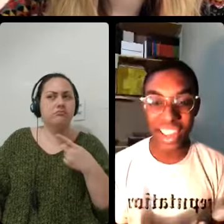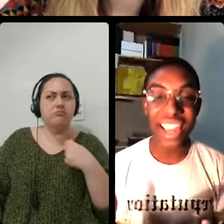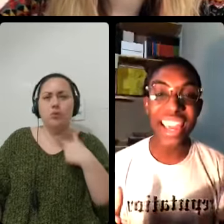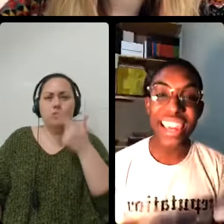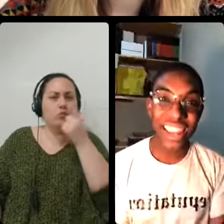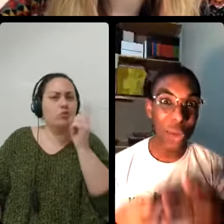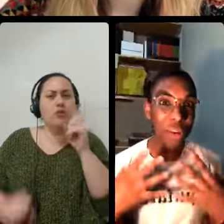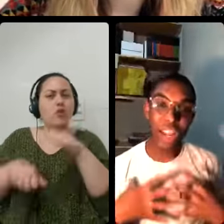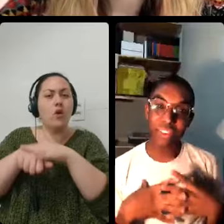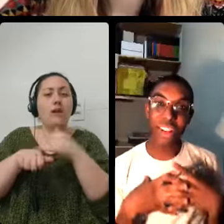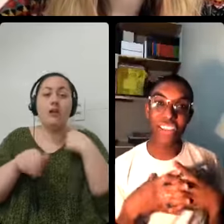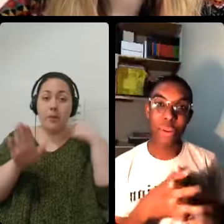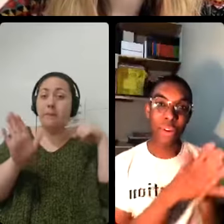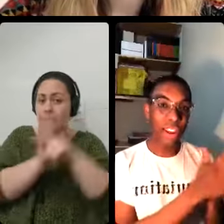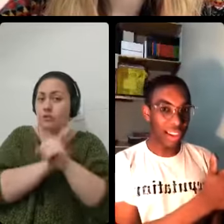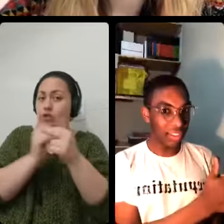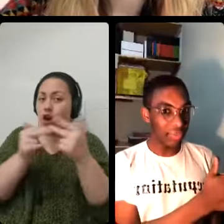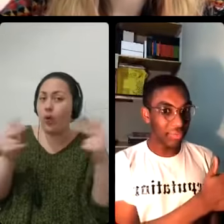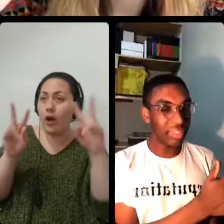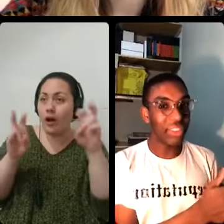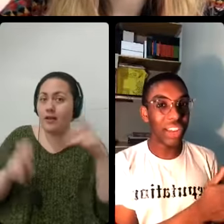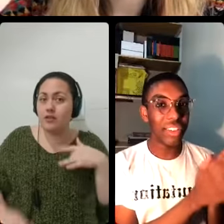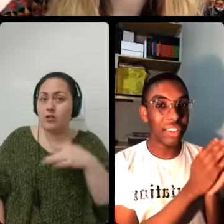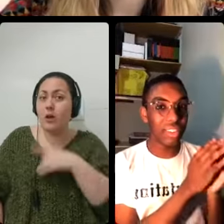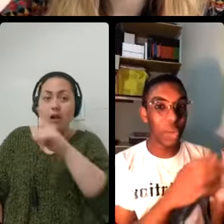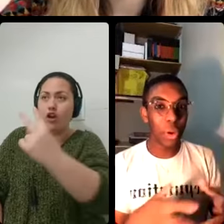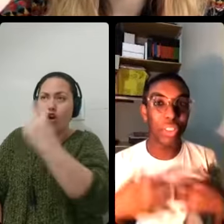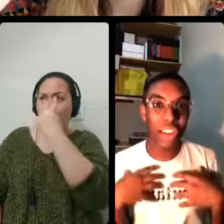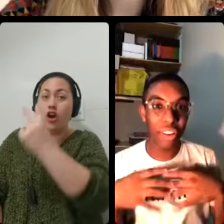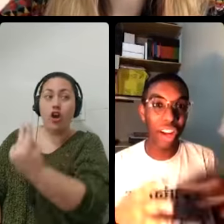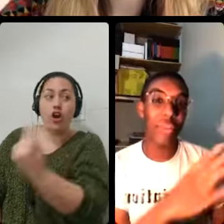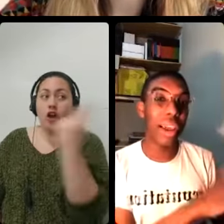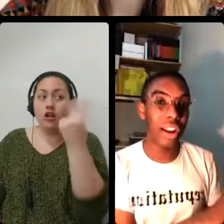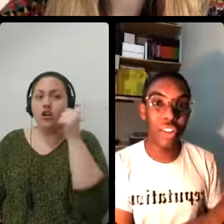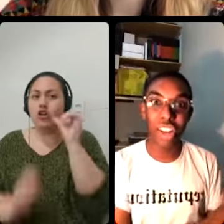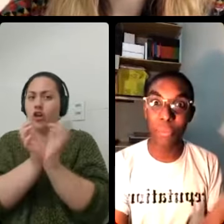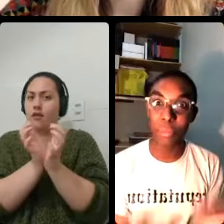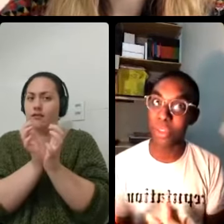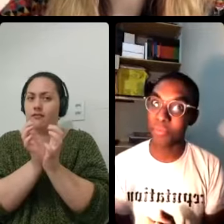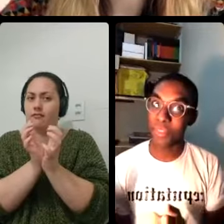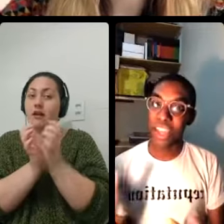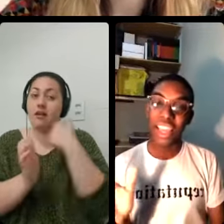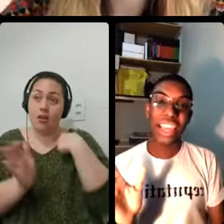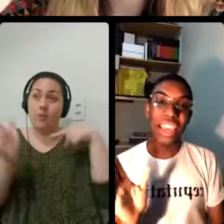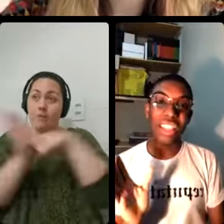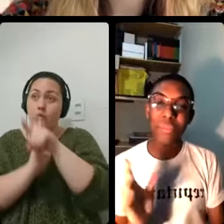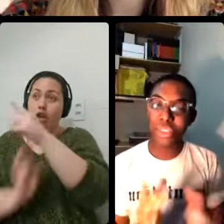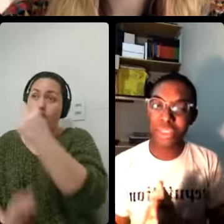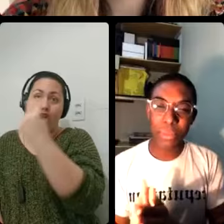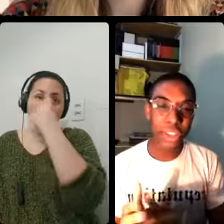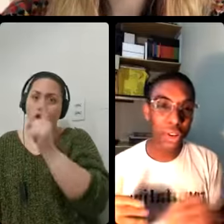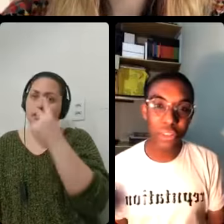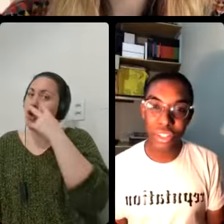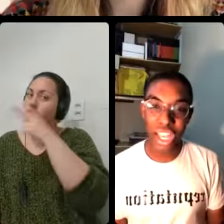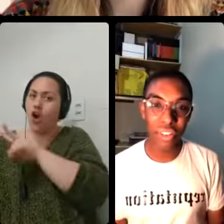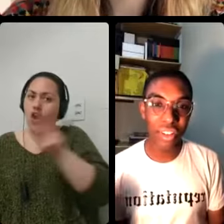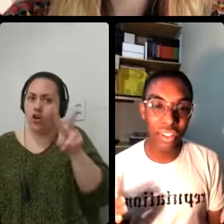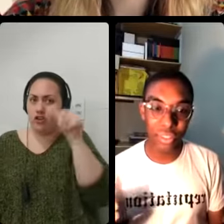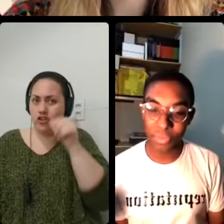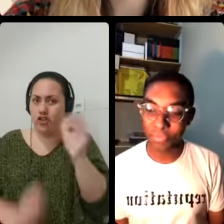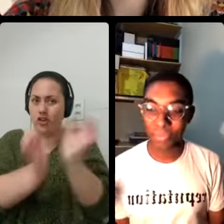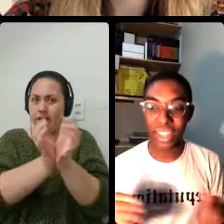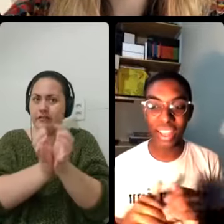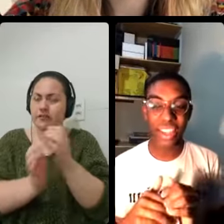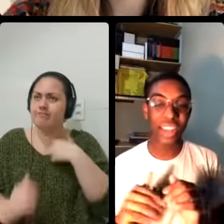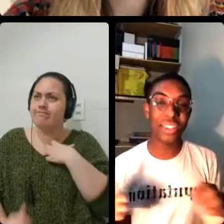ele e ele não me olhava. Ele olhava para minha colega e falava... Eu perguntava e ele olhava para ela, não olhava para mim. E eu tava me sentindo extremamente desconfortável ali